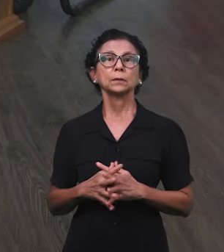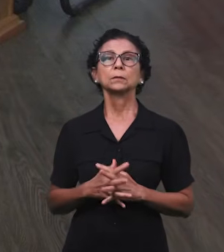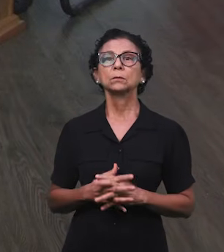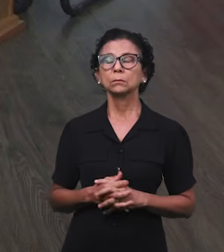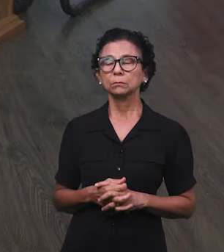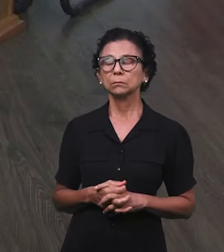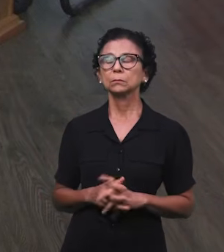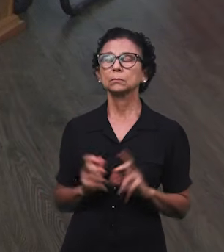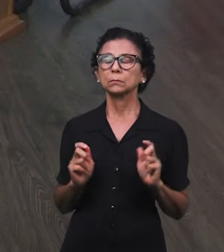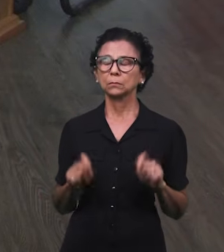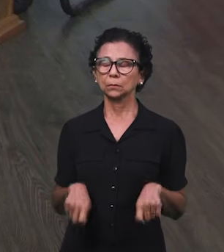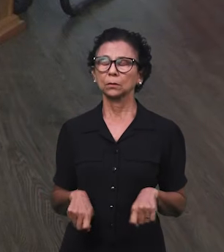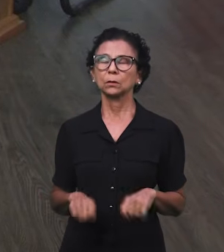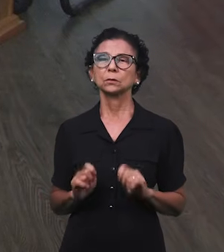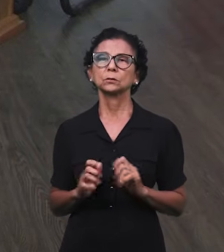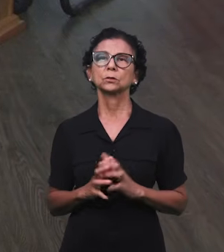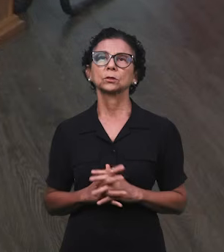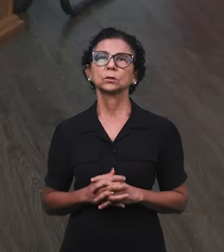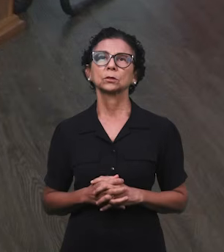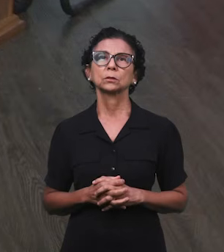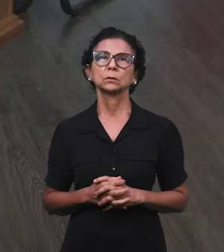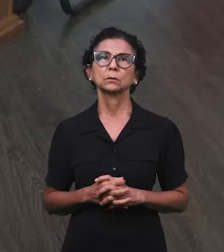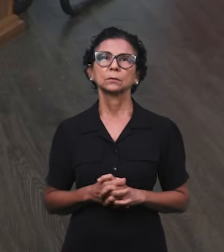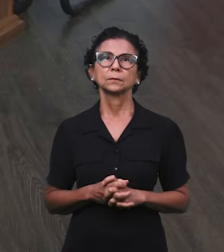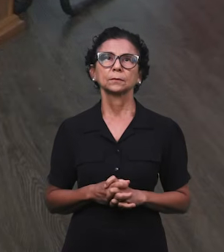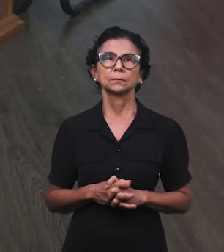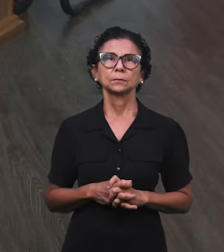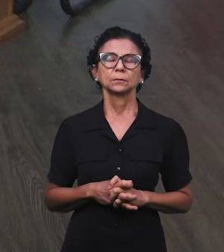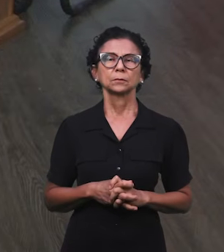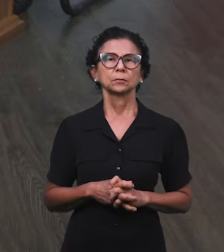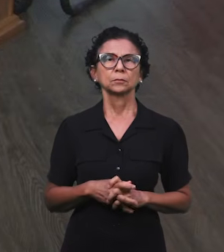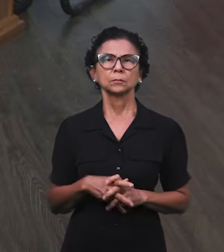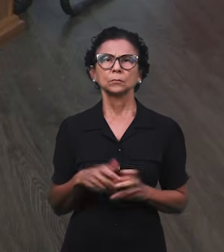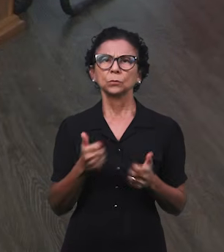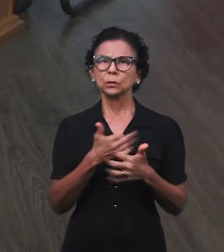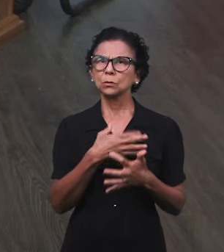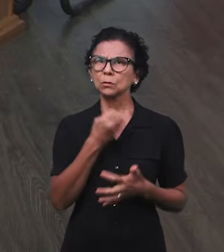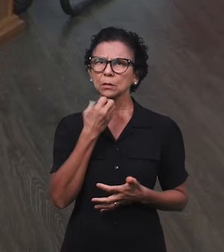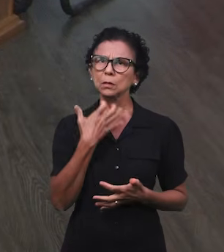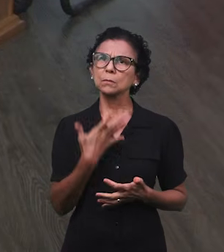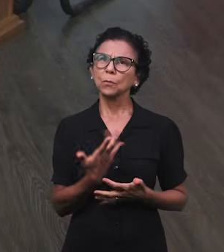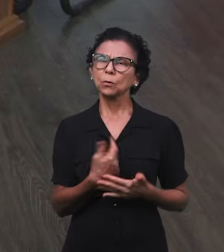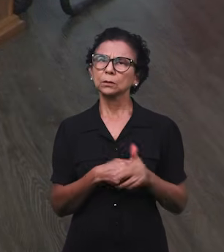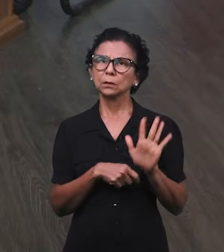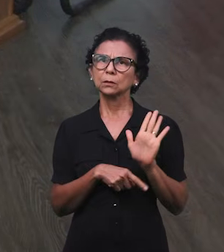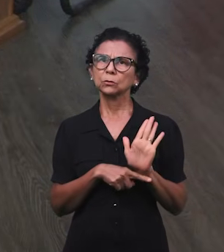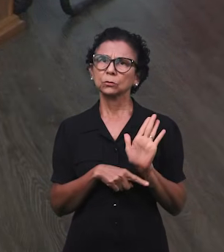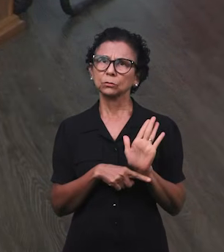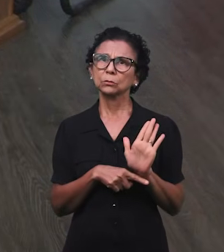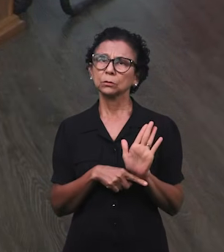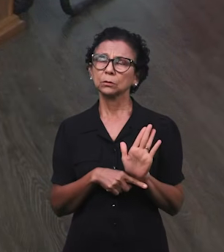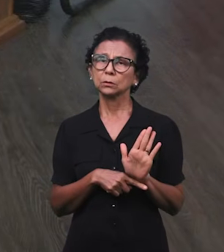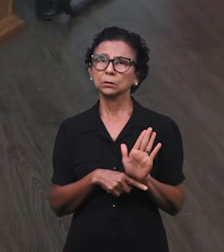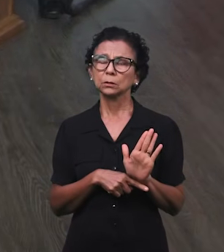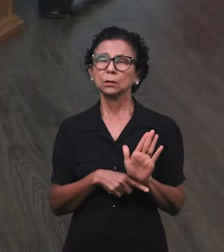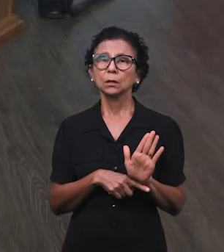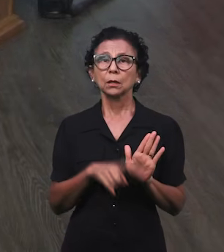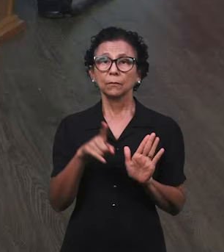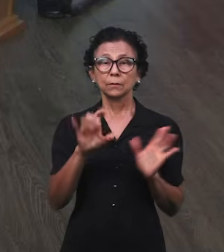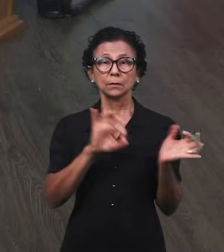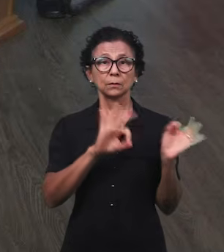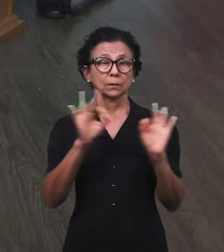PCD a partir de também. agora, Sim. né. E... São muitos benefícios, né? Exato, são muitos benefícios. Então, assim, para você que está